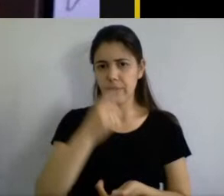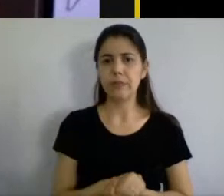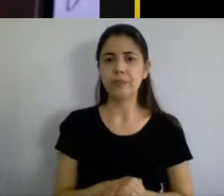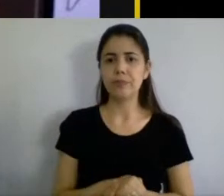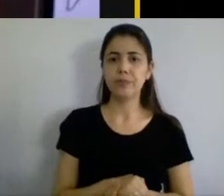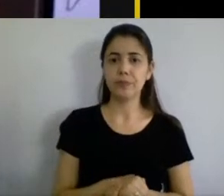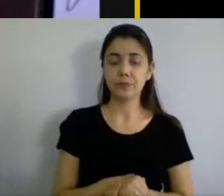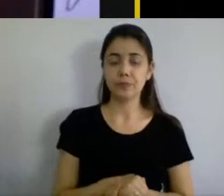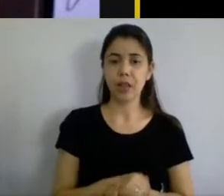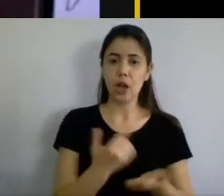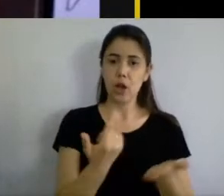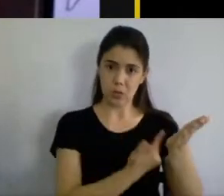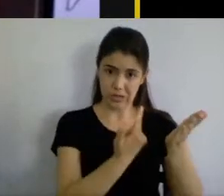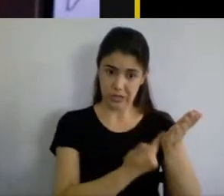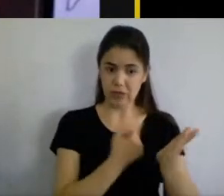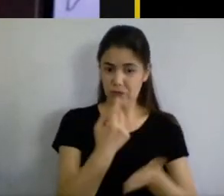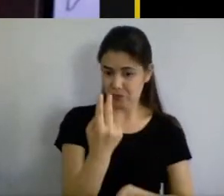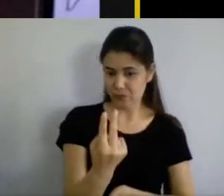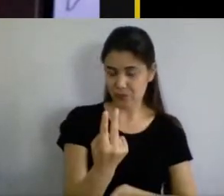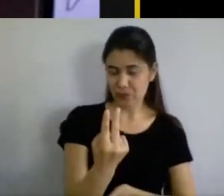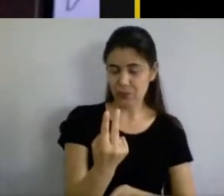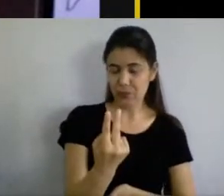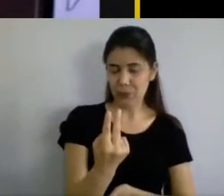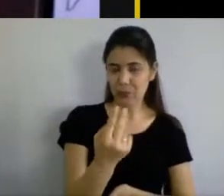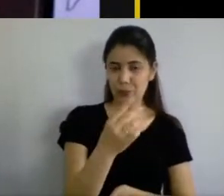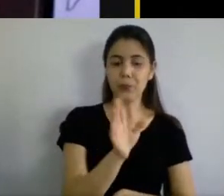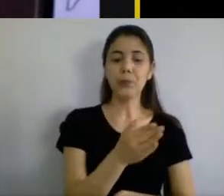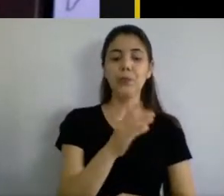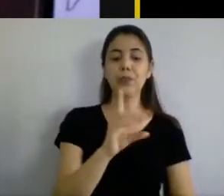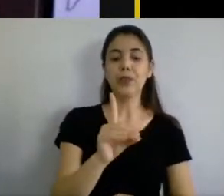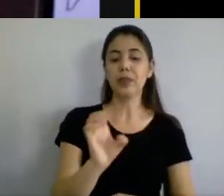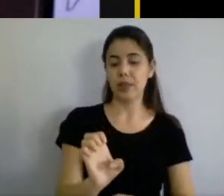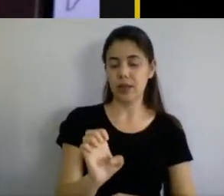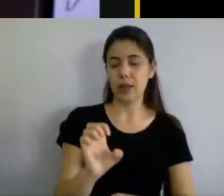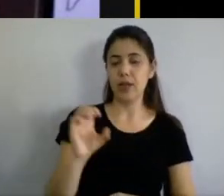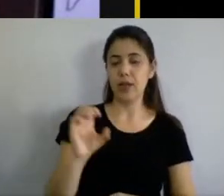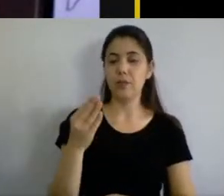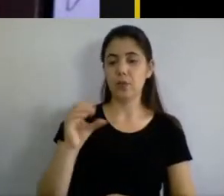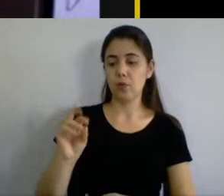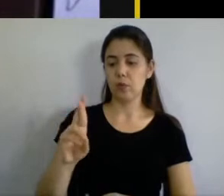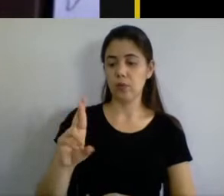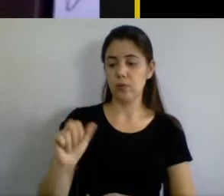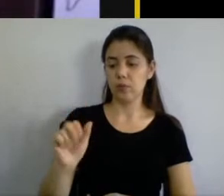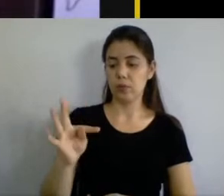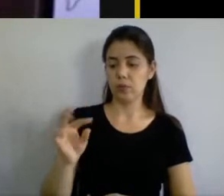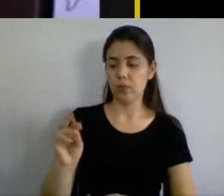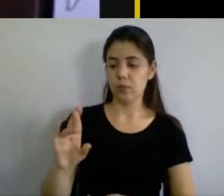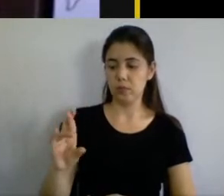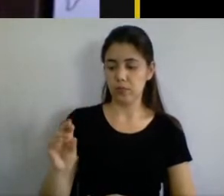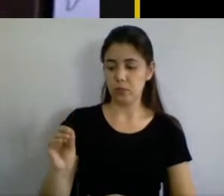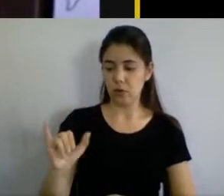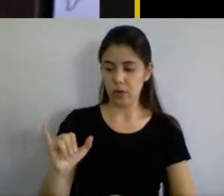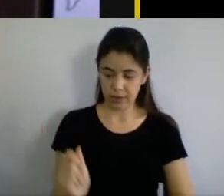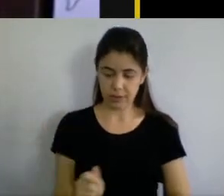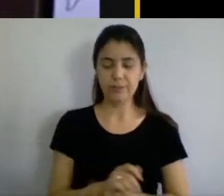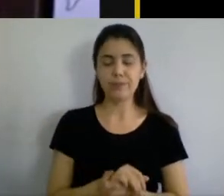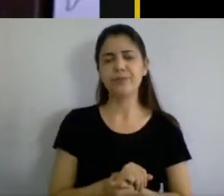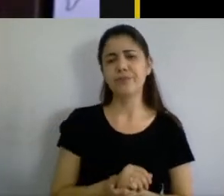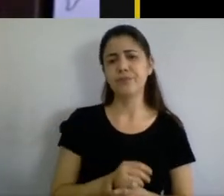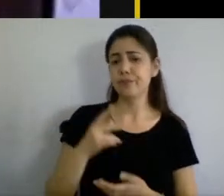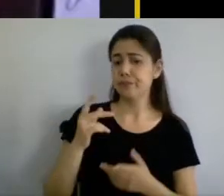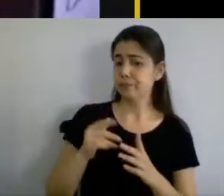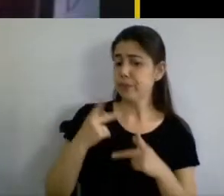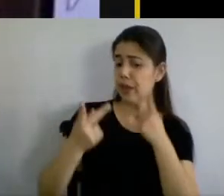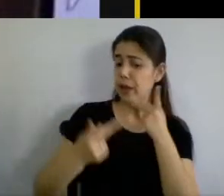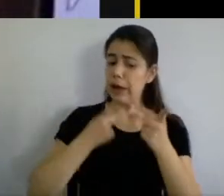De Oratore, do Cícero. Ele diz assim, conta-se que se anda um dia na casa de